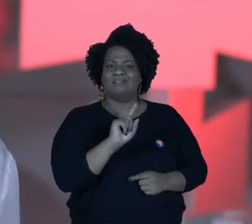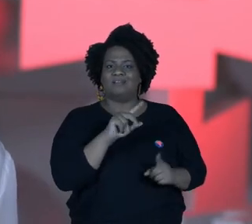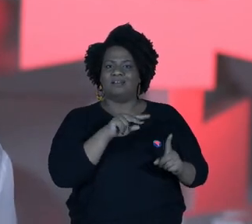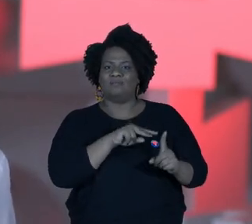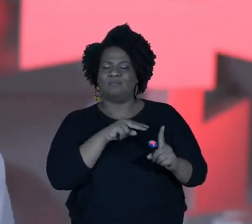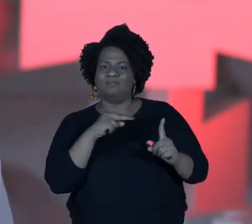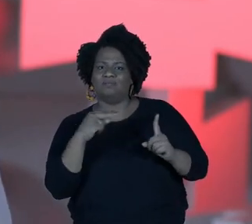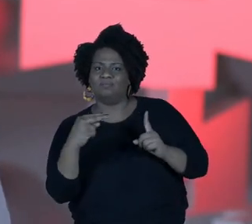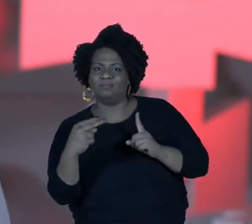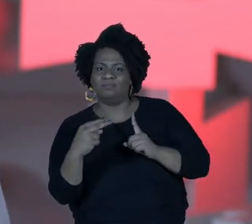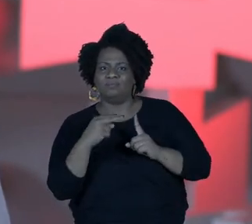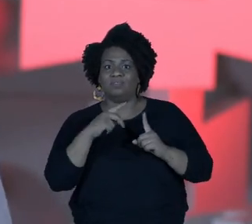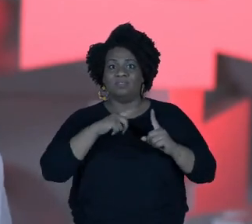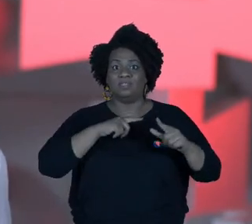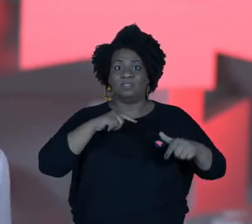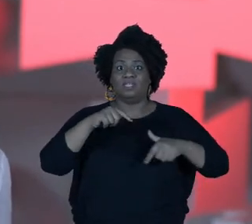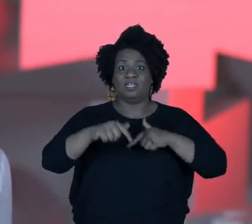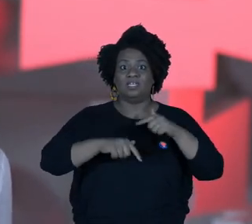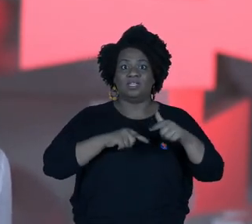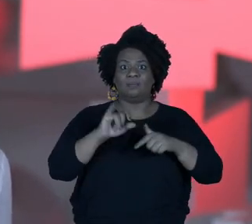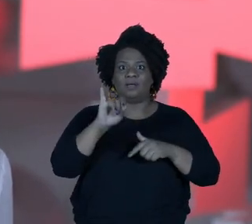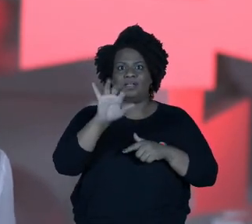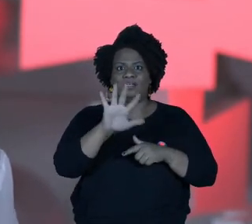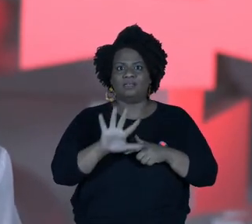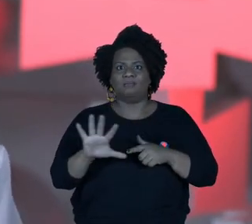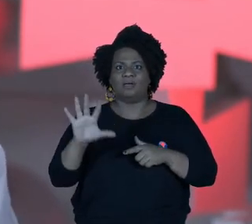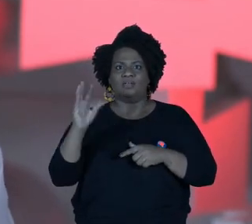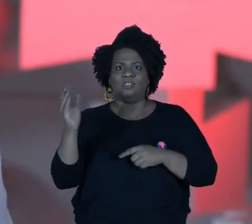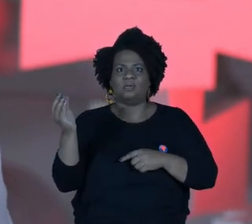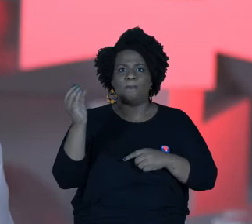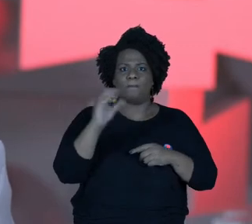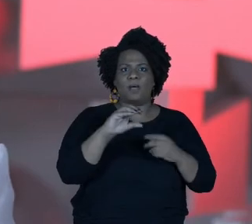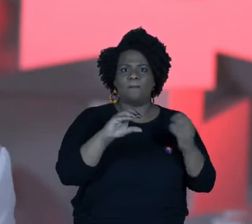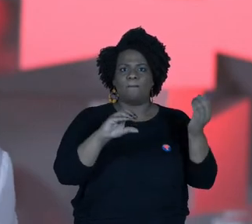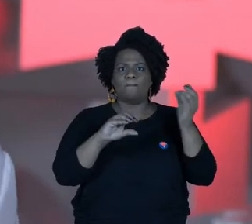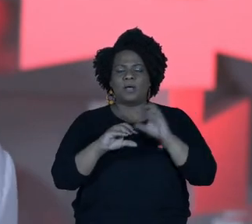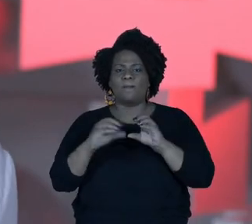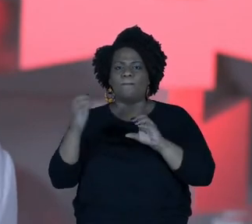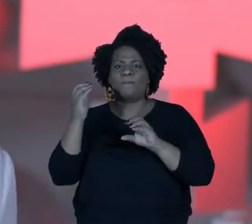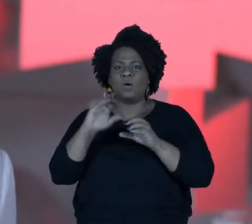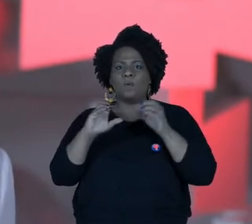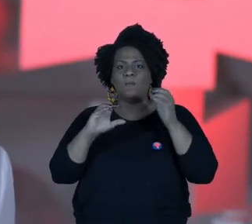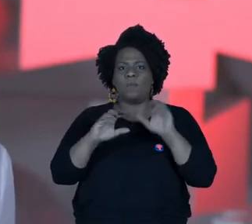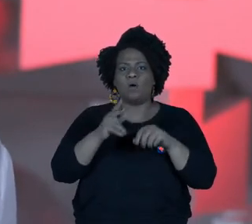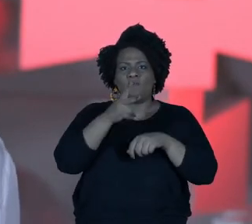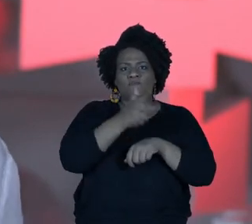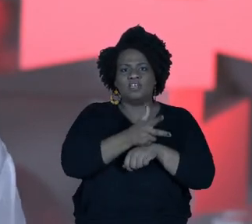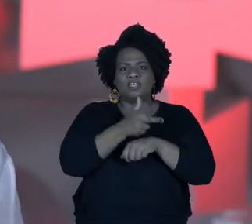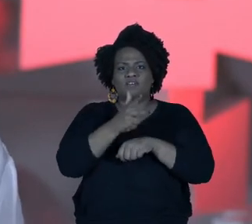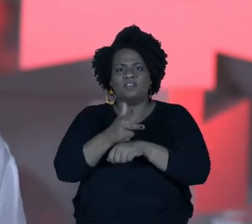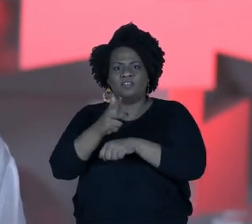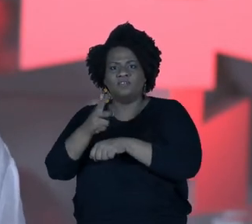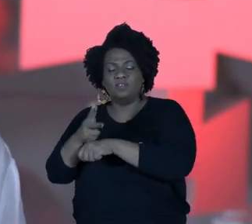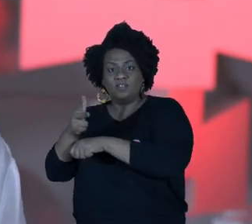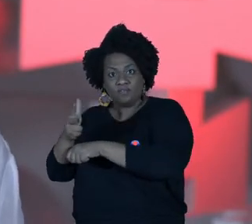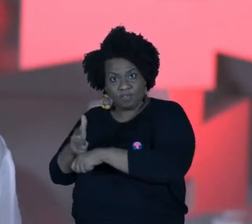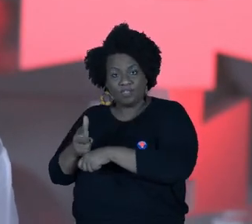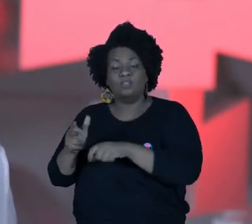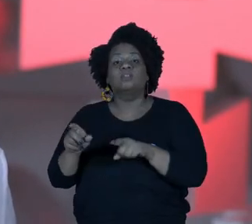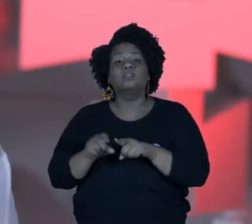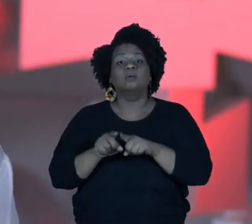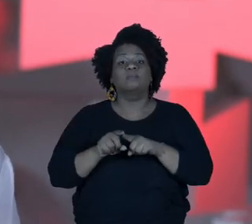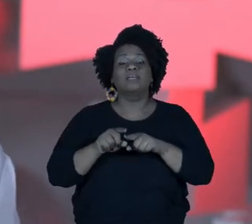Ele trabalha com superposições de imagens, superposições de vídeos, trabalha com